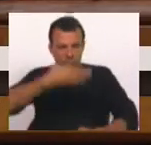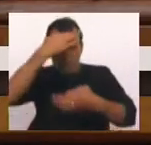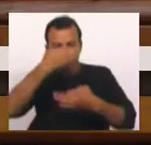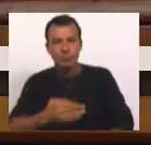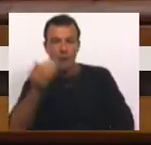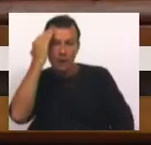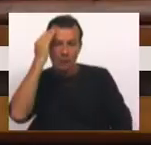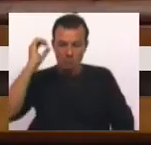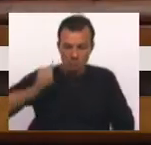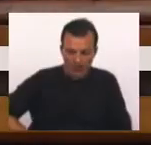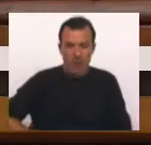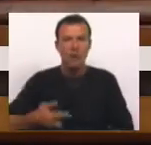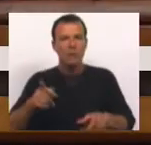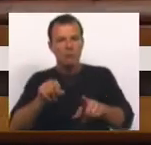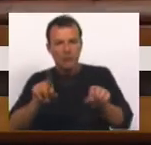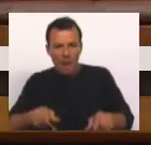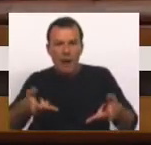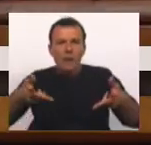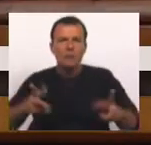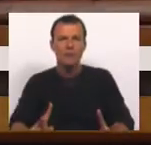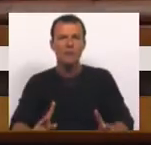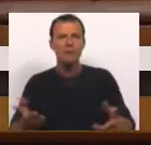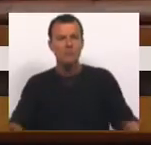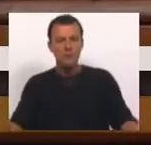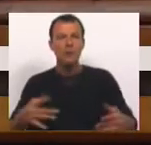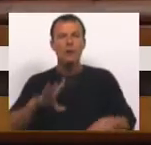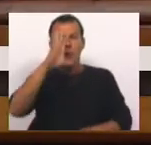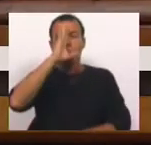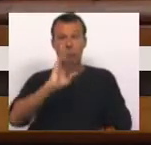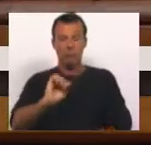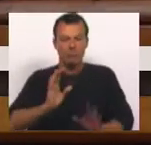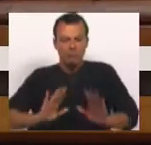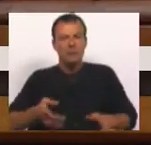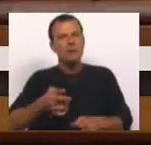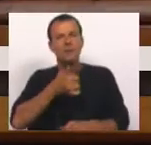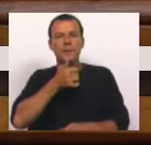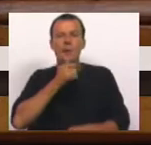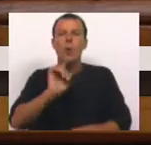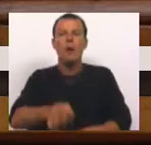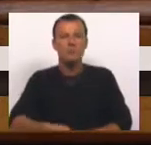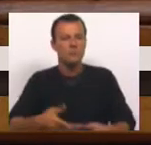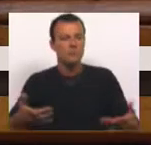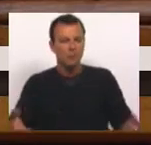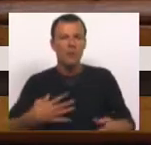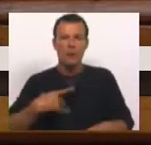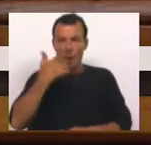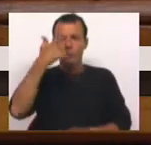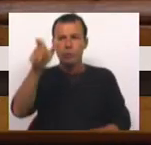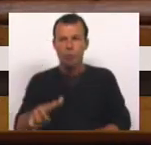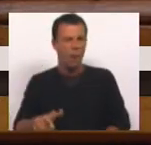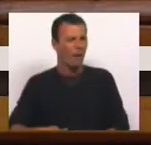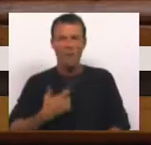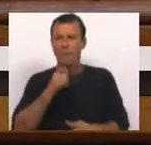convicto e livre. Deverá o Estado determinar que uma pessoa nesta condição perde a sua autonomia, a